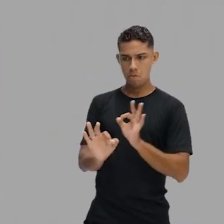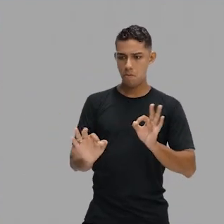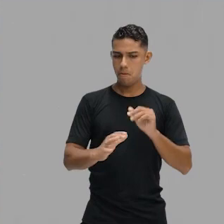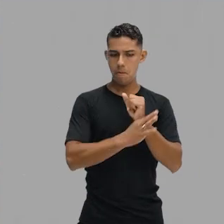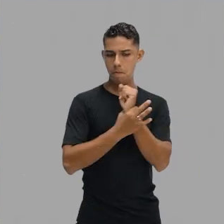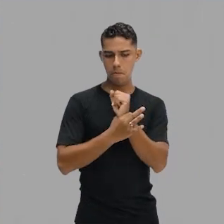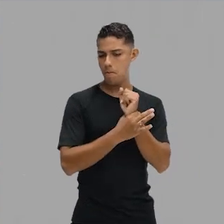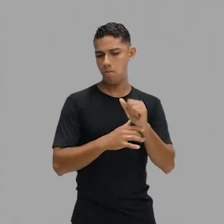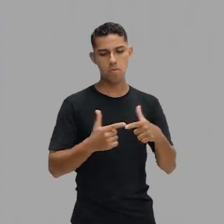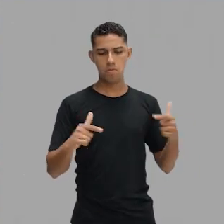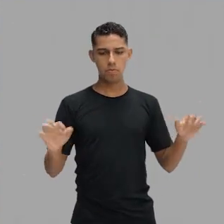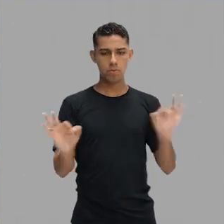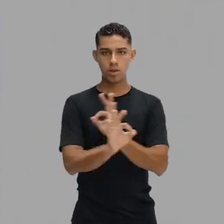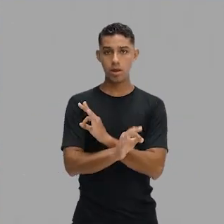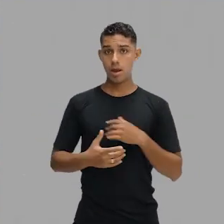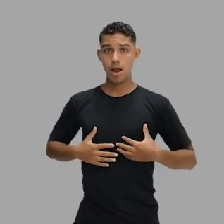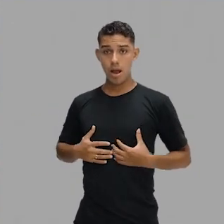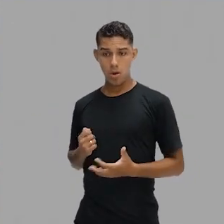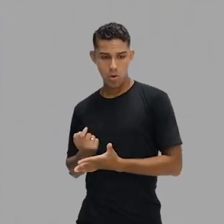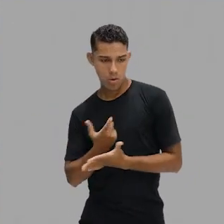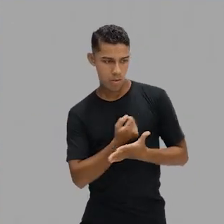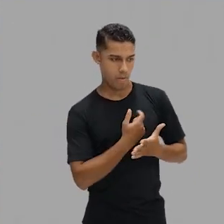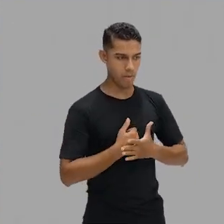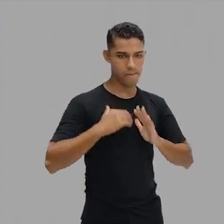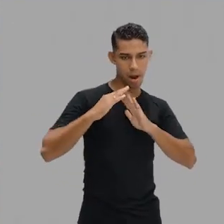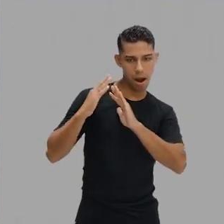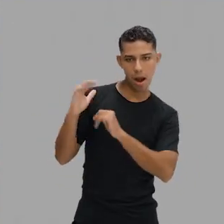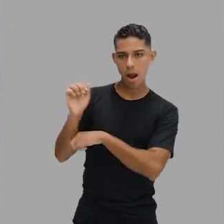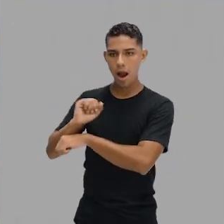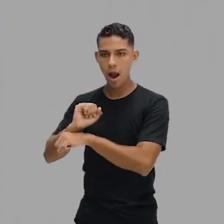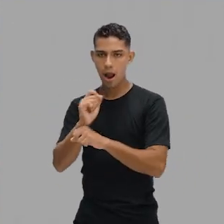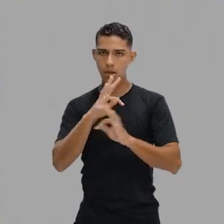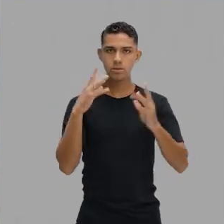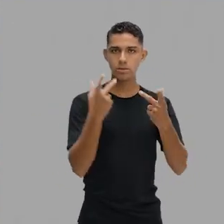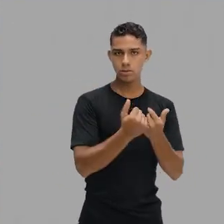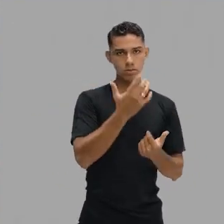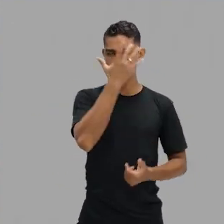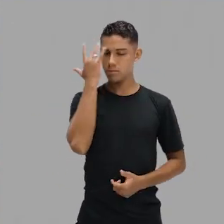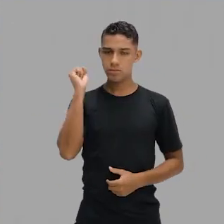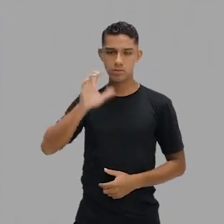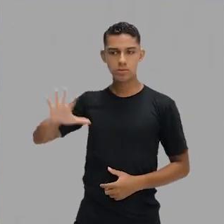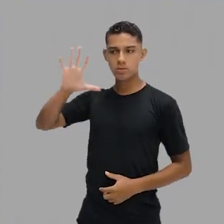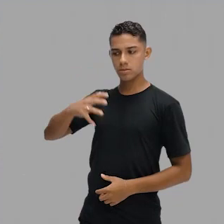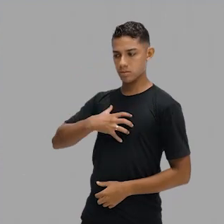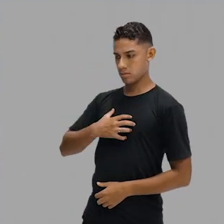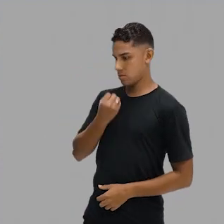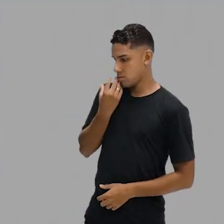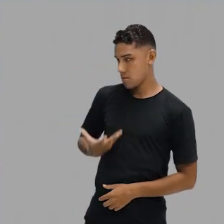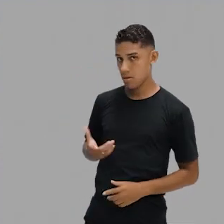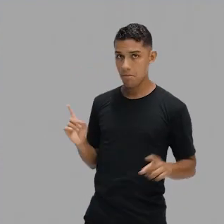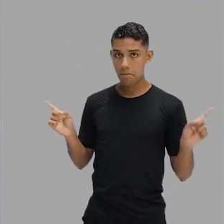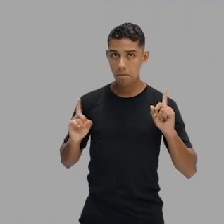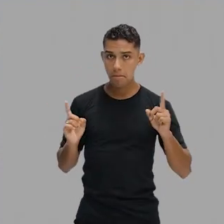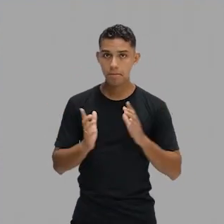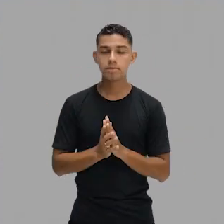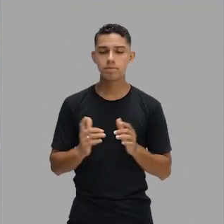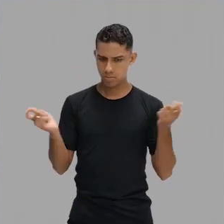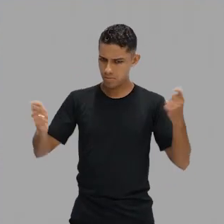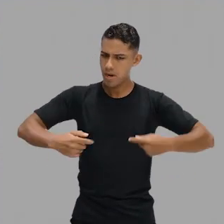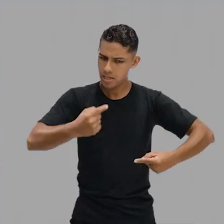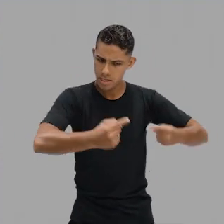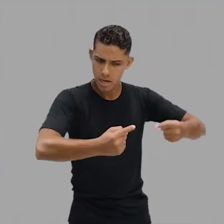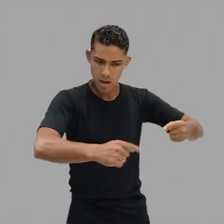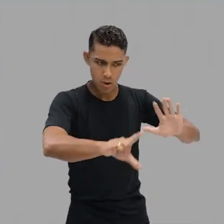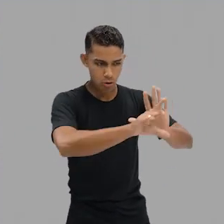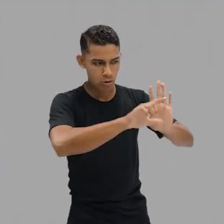relação aos seus bens, à sua vida em geral e ao seu bem-estar. Então, ele prefere fazer um pacto, um contrato,